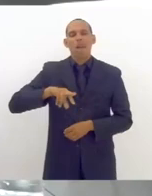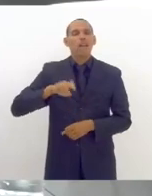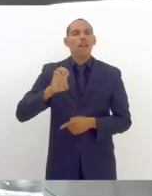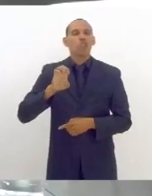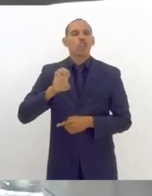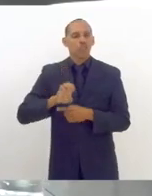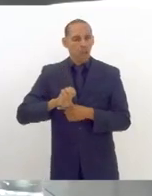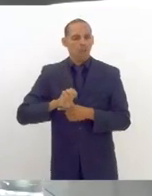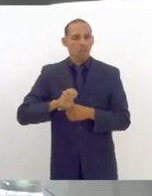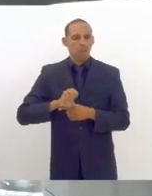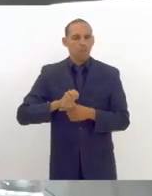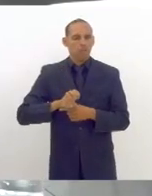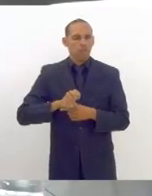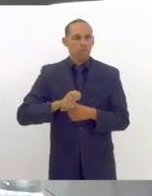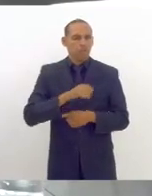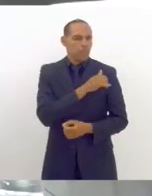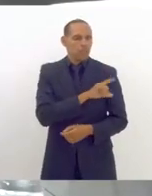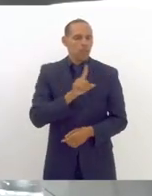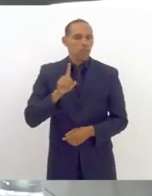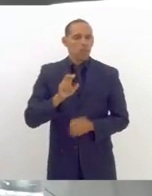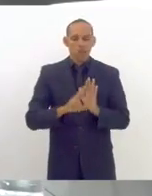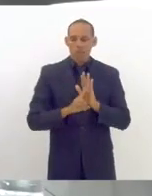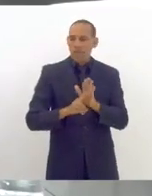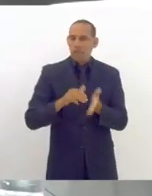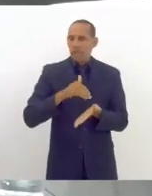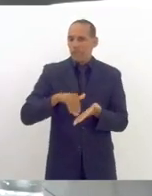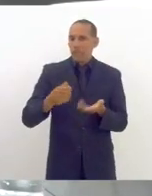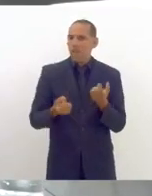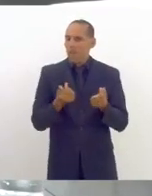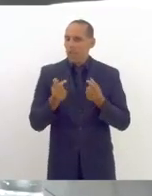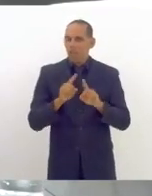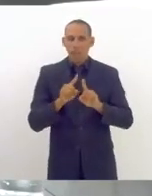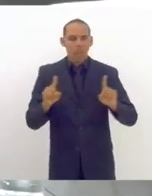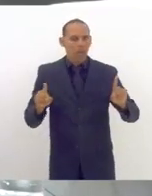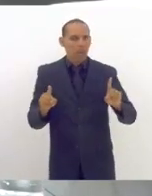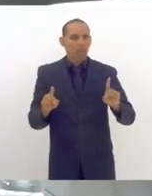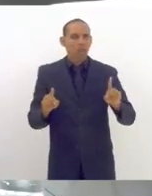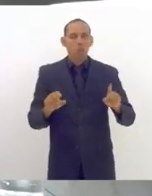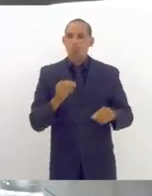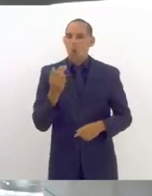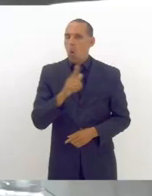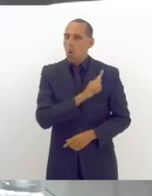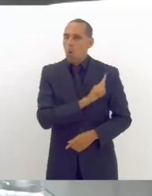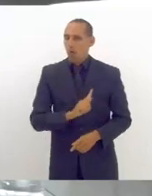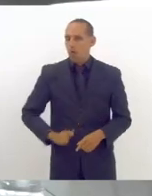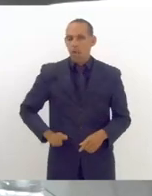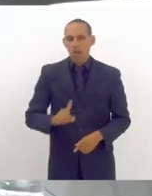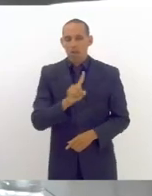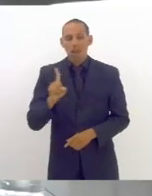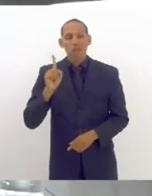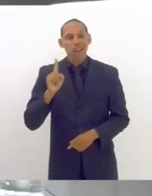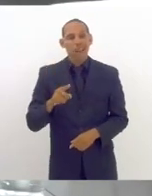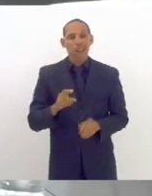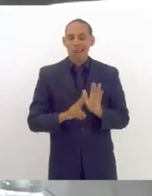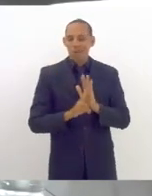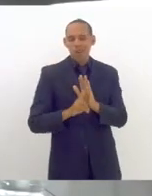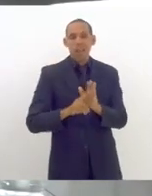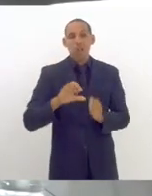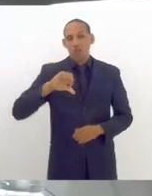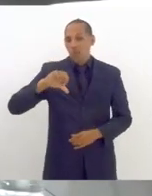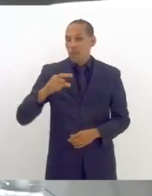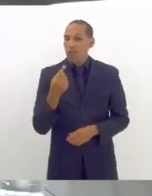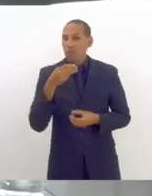ele não falou aqui em nome da secretaria de fazenda ele não falou em nome do governador ele falou em nome dos 91